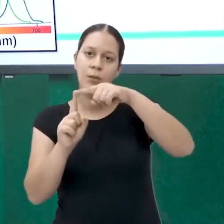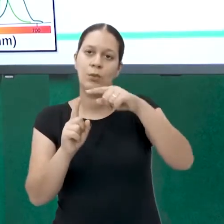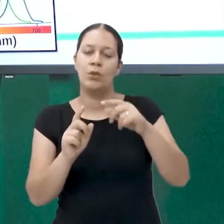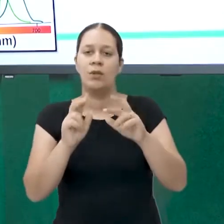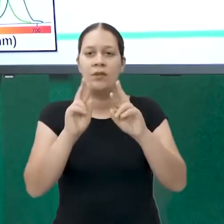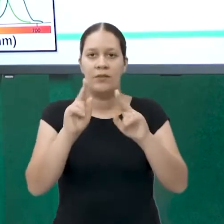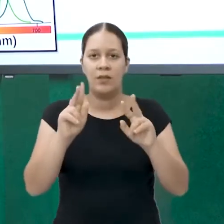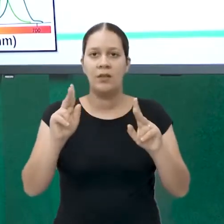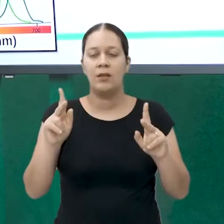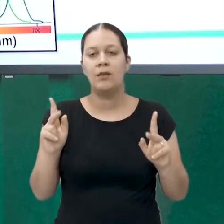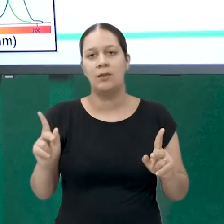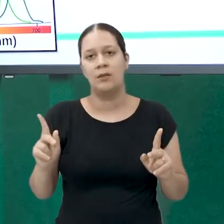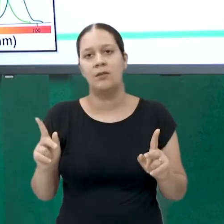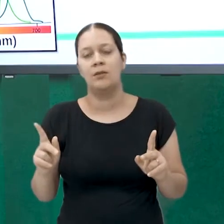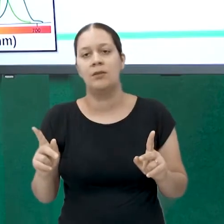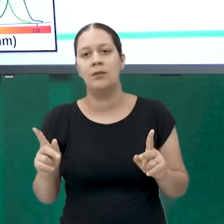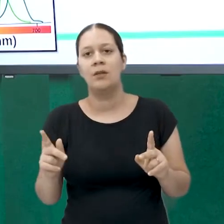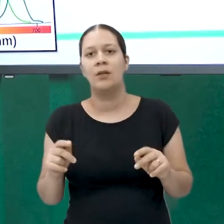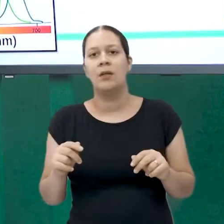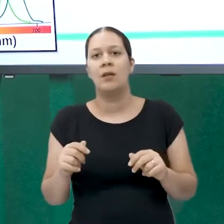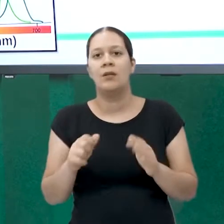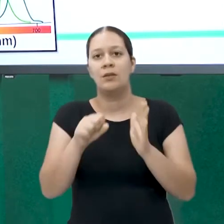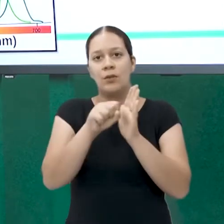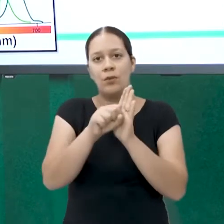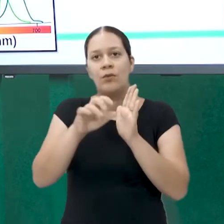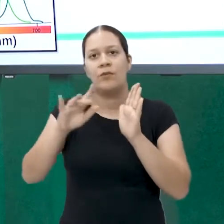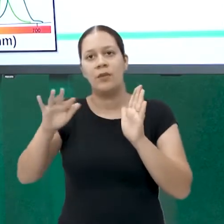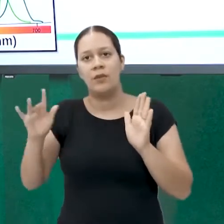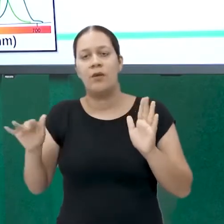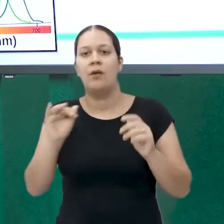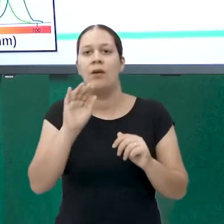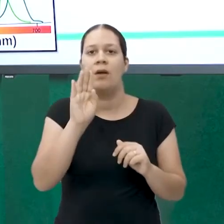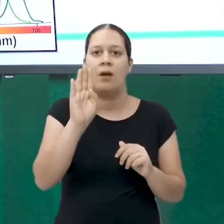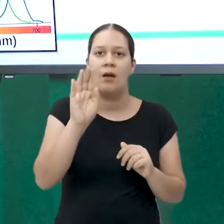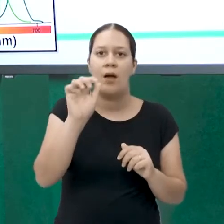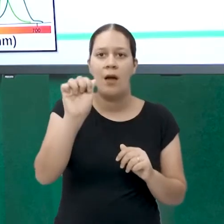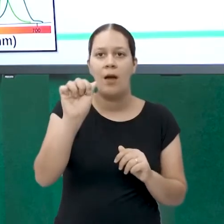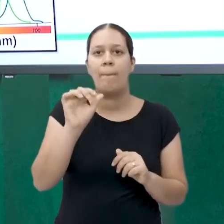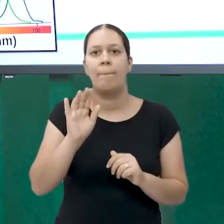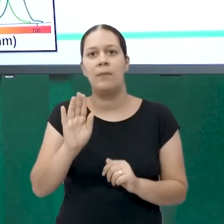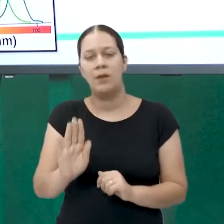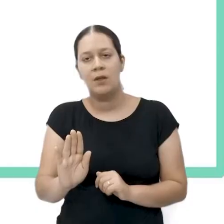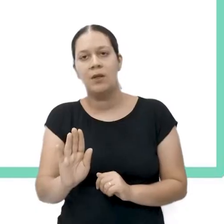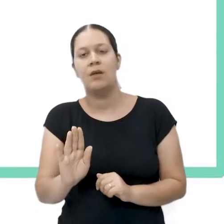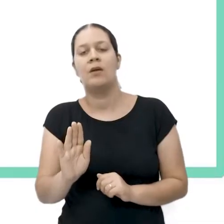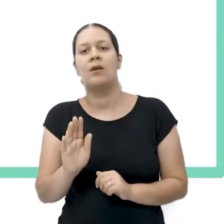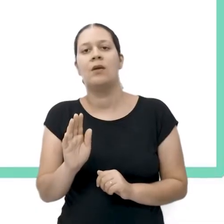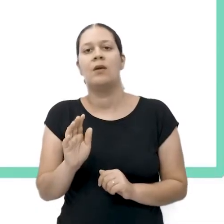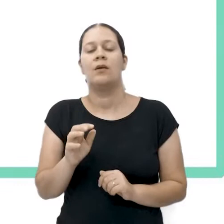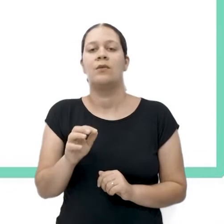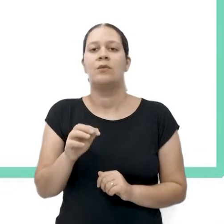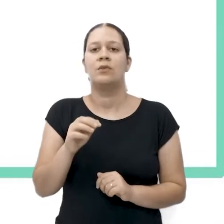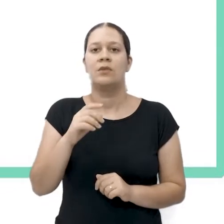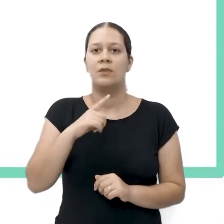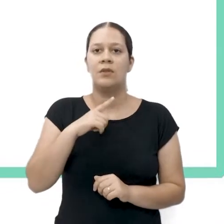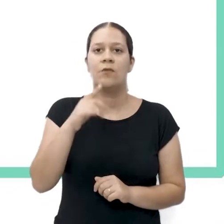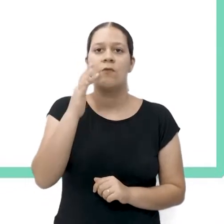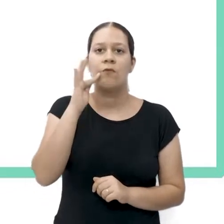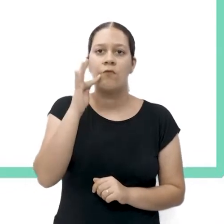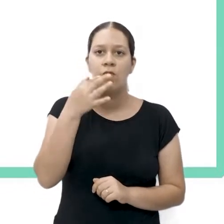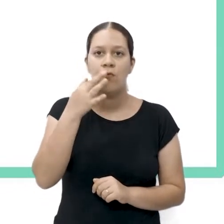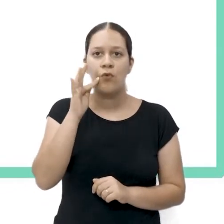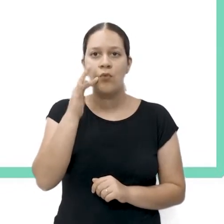tem tipos diferentes de clorofila. Tá? E cada clorofila A, clorofila B, ou os carotenoides, por exemplo, que